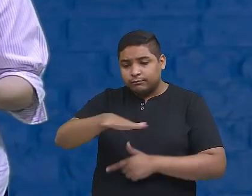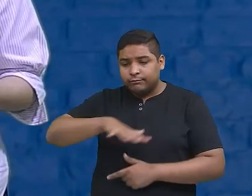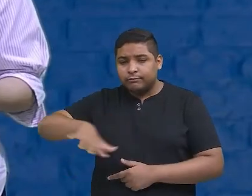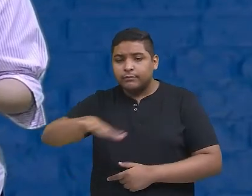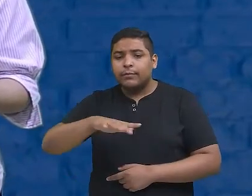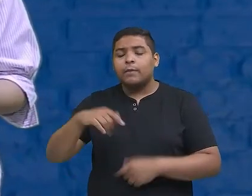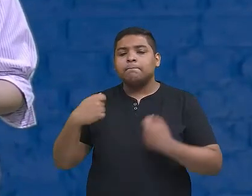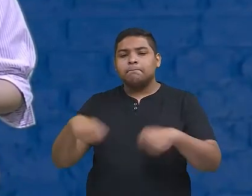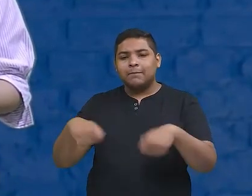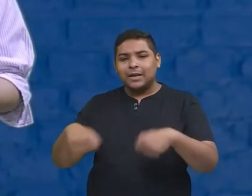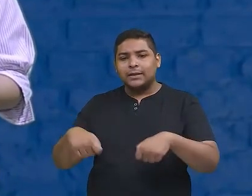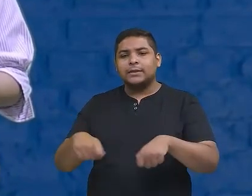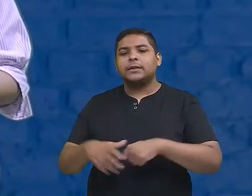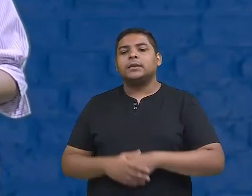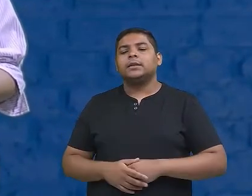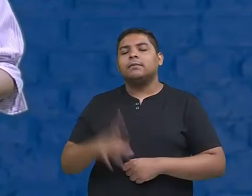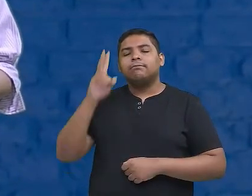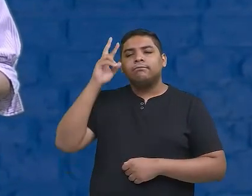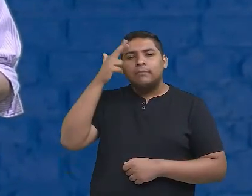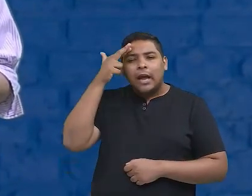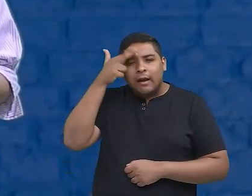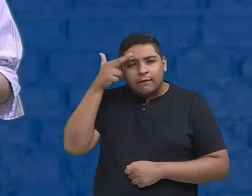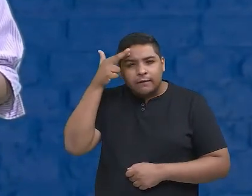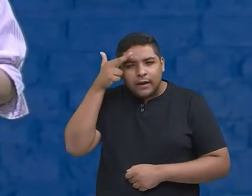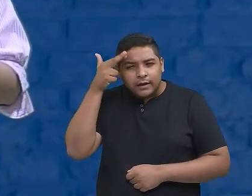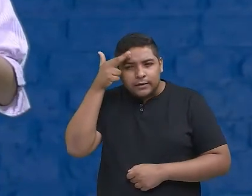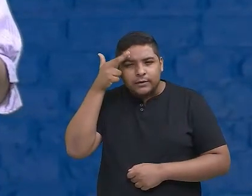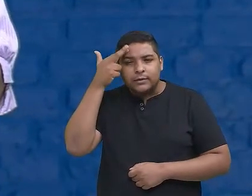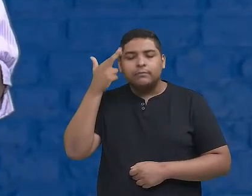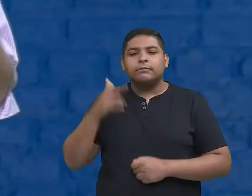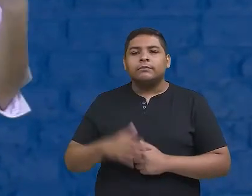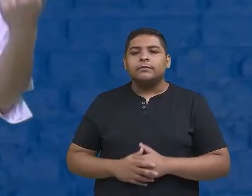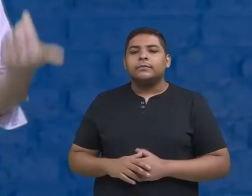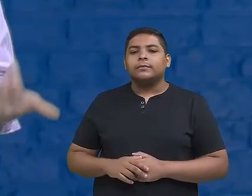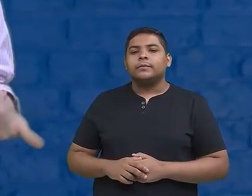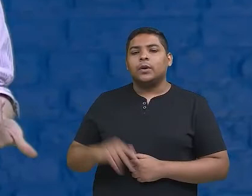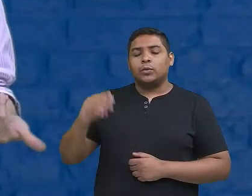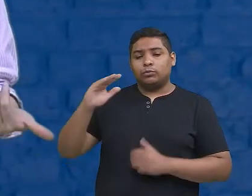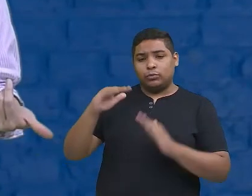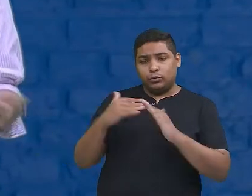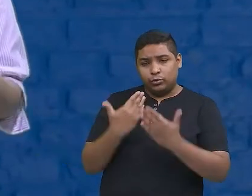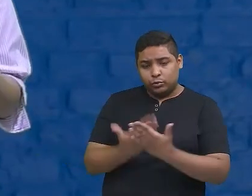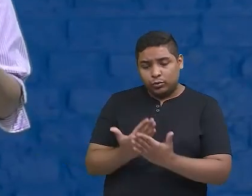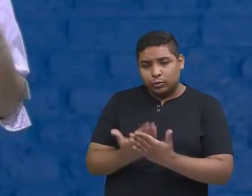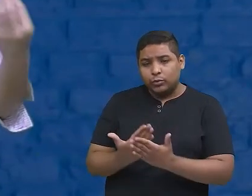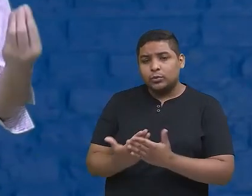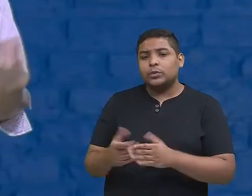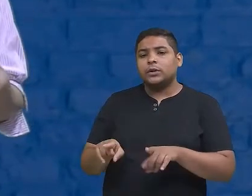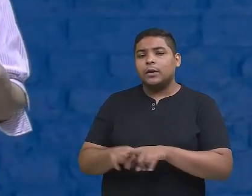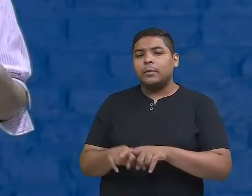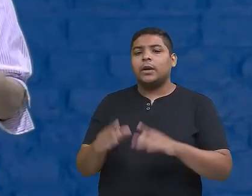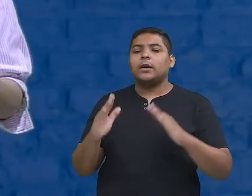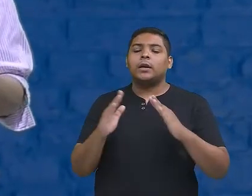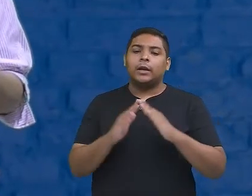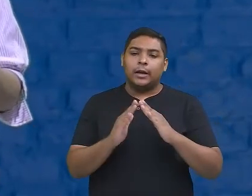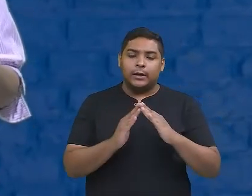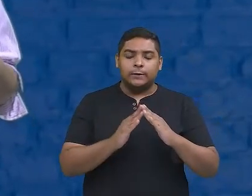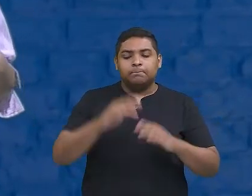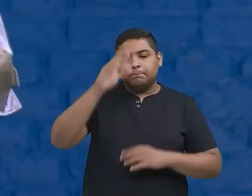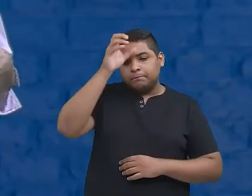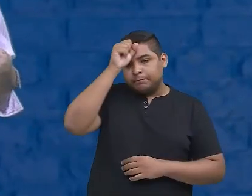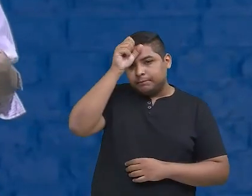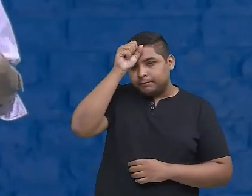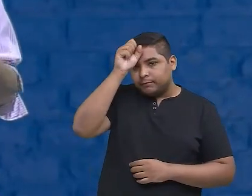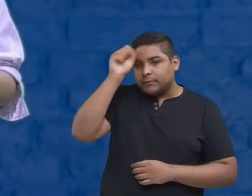precisa refletir nos estudos, né? Em casa, a gente aprende valores, mas